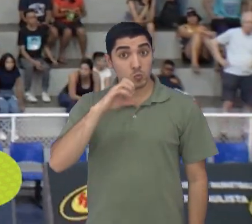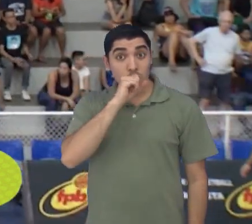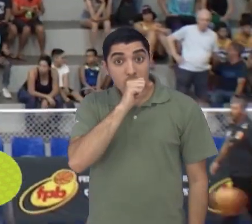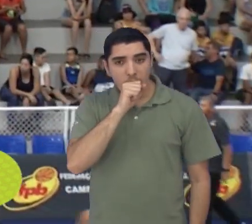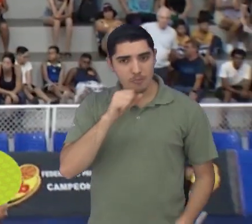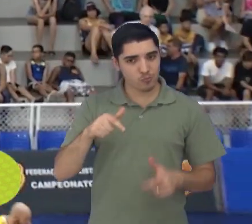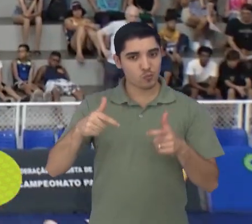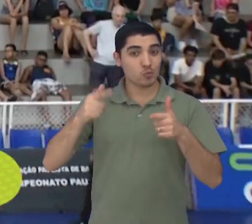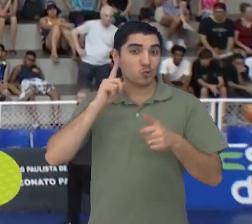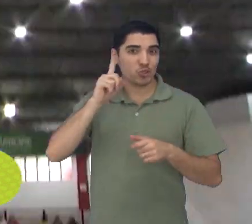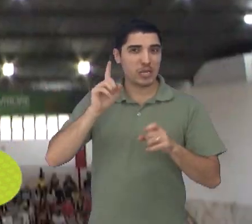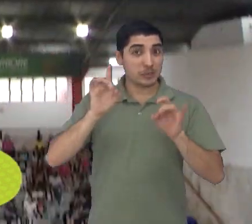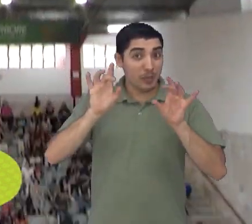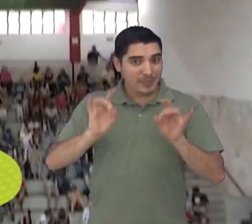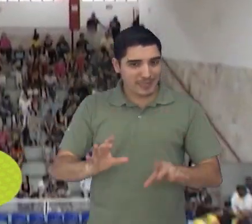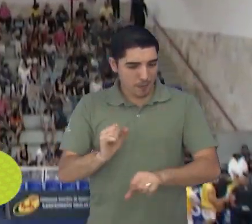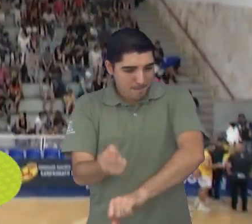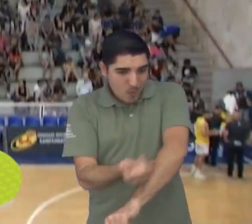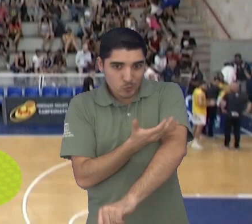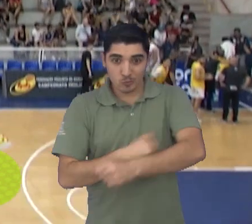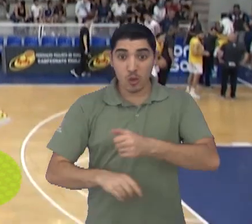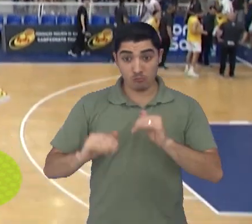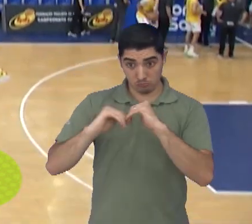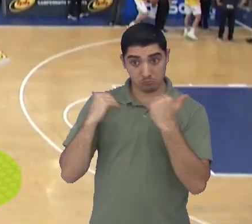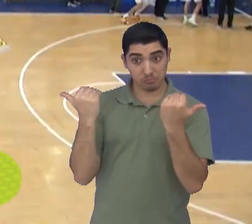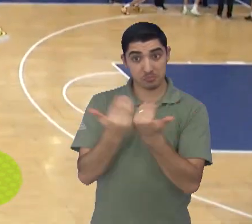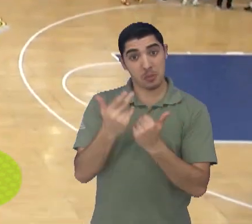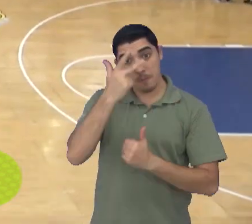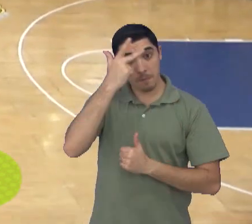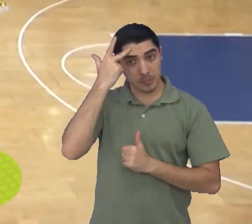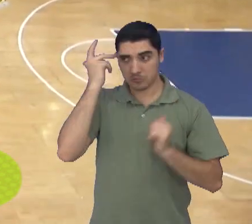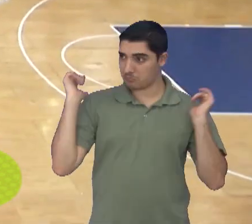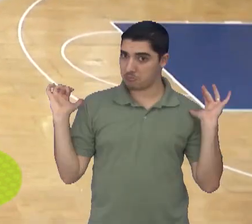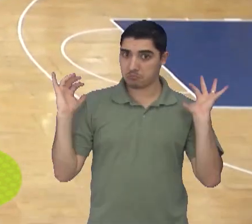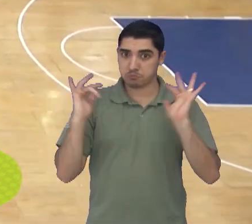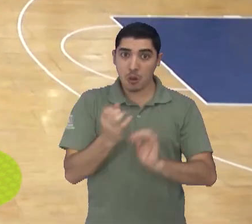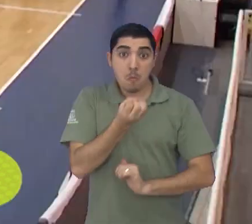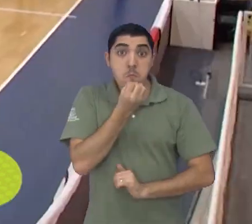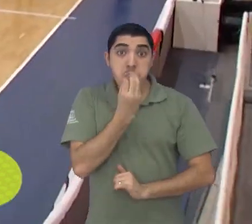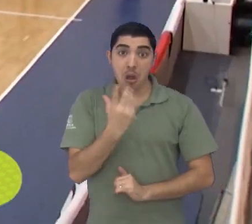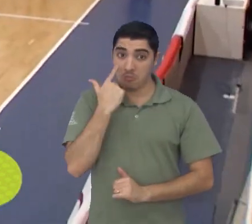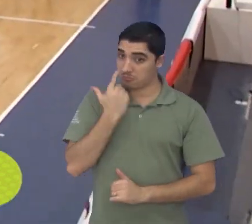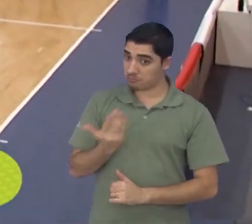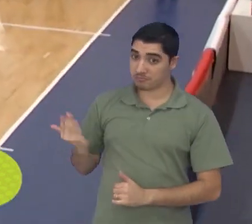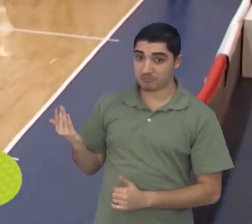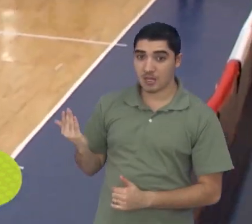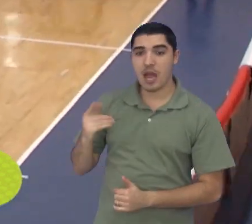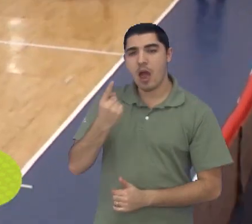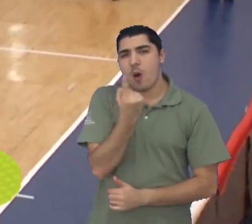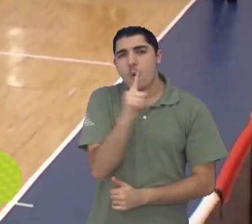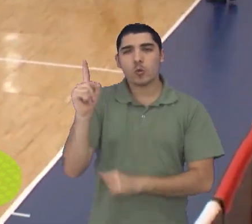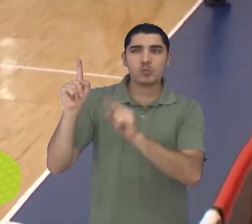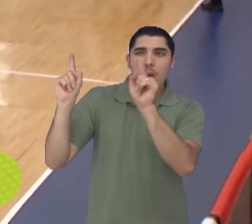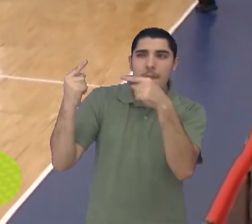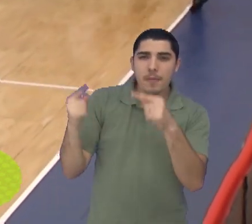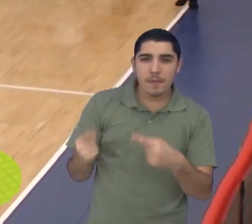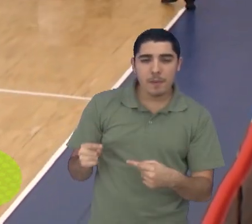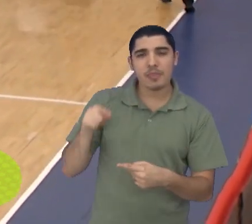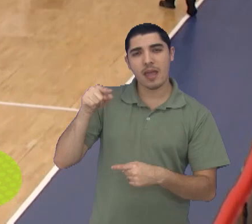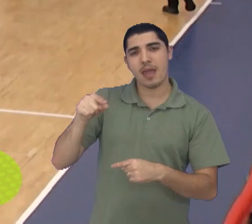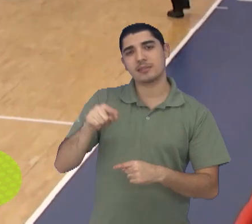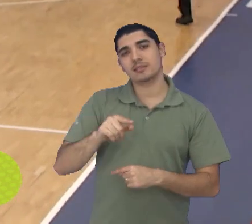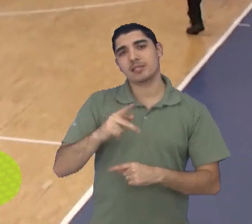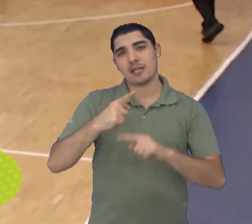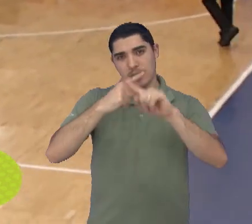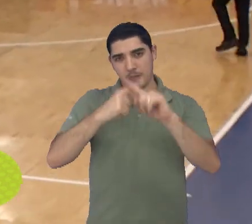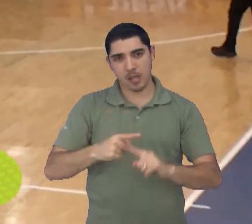a torcida joseense, o ginásio Lineu de Moura recebeu um bom público para a última rodada da fase de realinhamento do